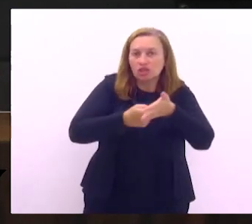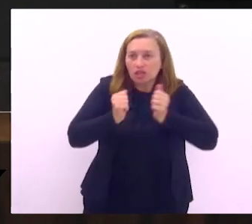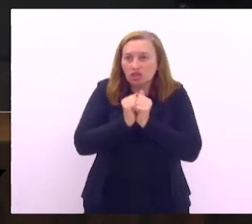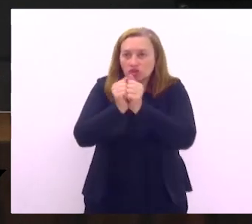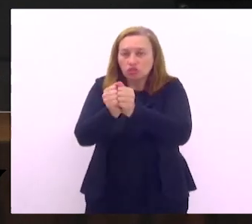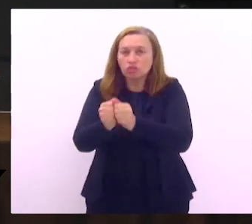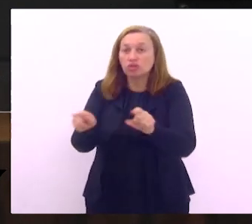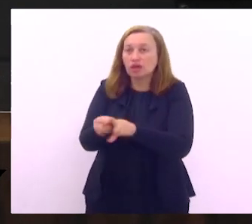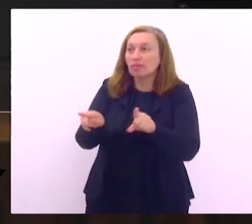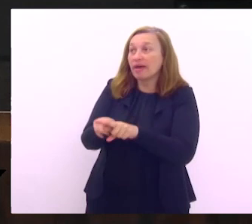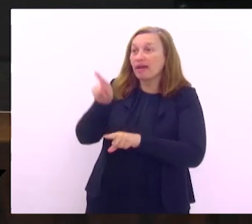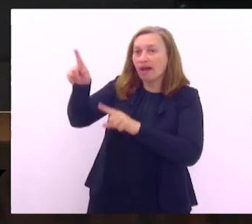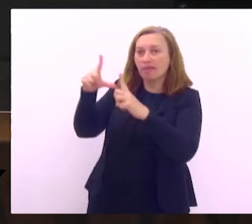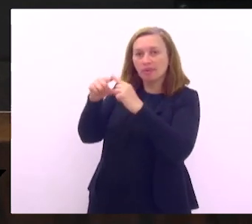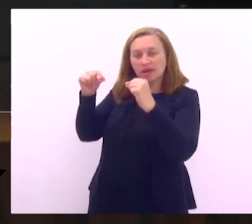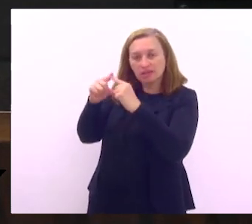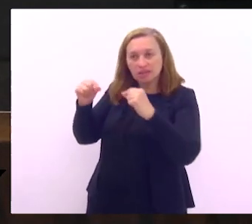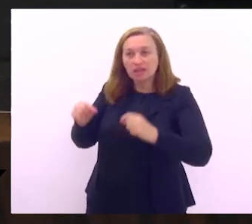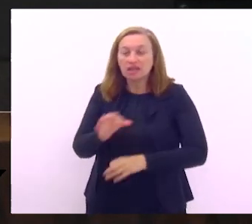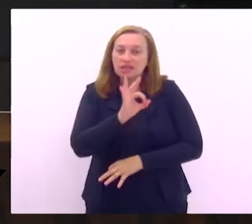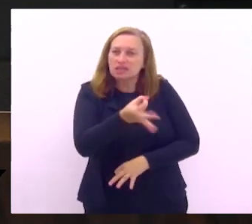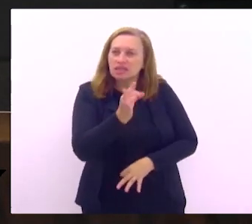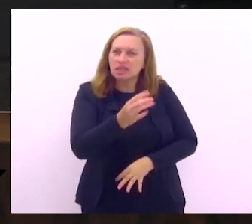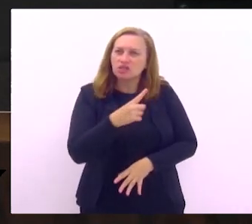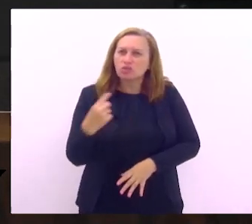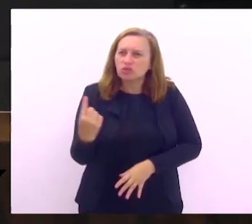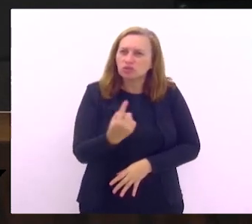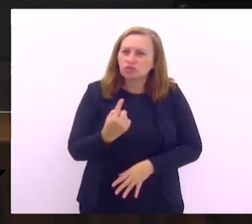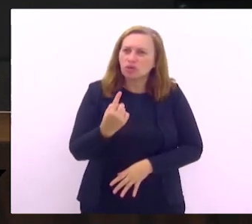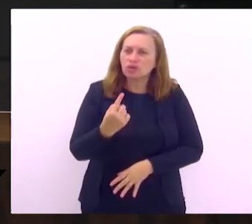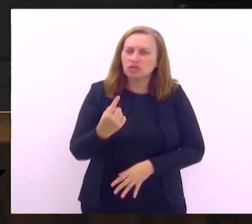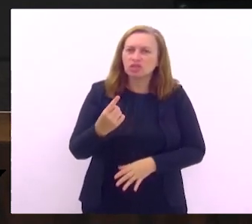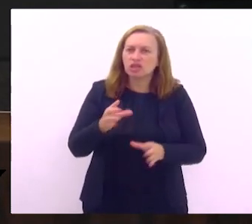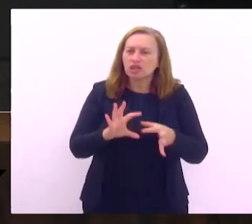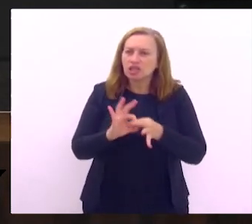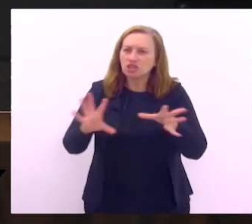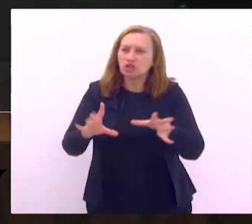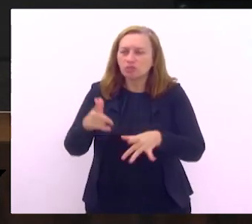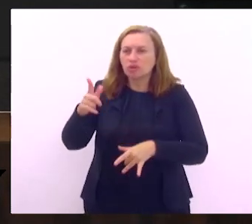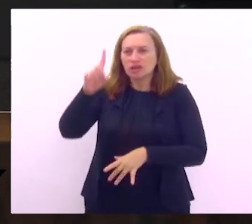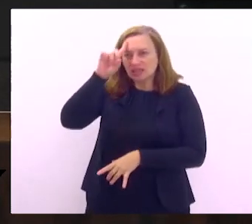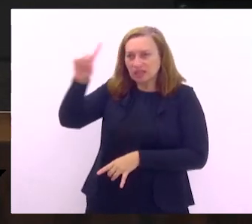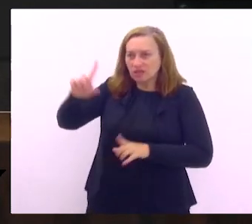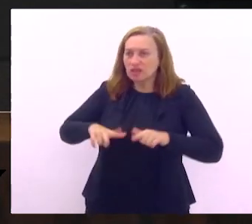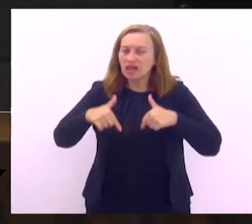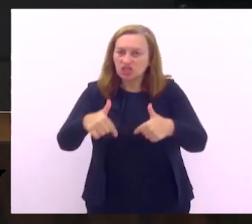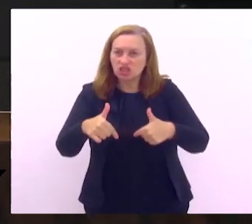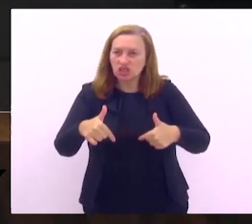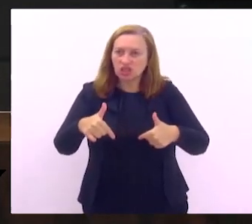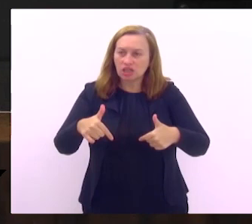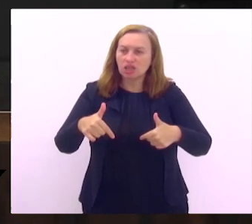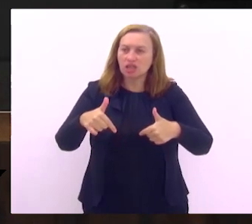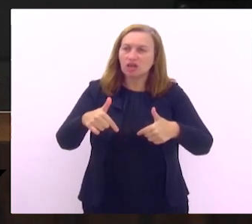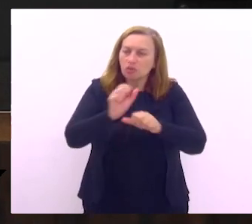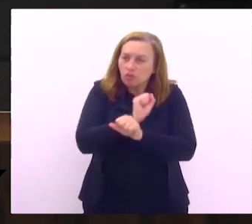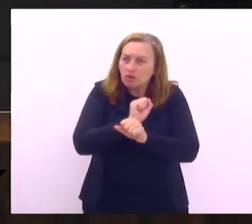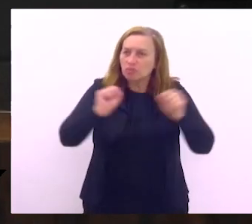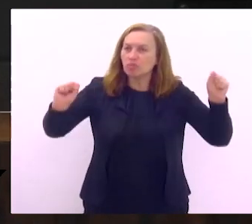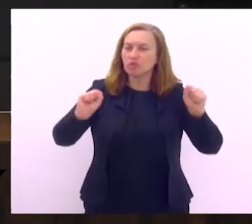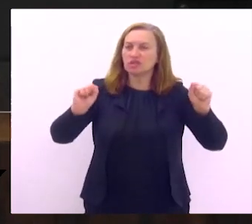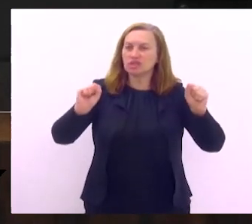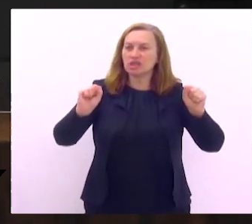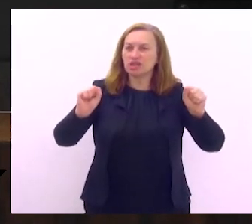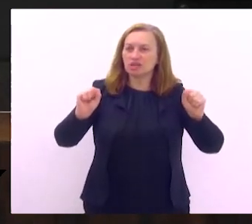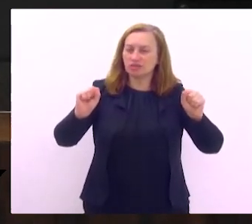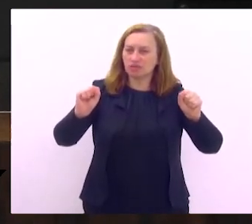lá em Brasília. Eu tenho certeza que quando a gente bota Deus na frente, o possível nós fazemos, mas o impossível fica na mão de Deus. Eu tenho